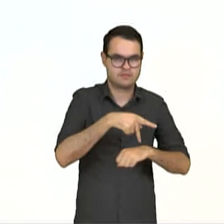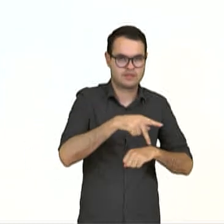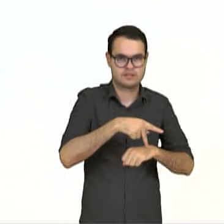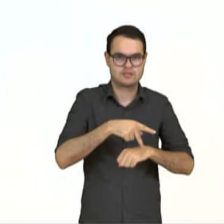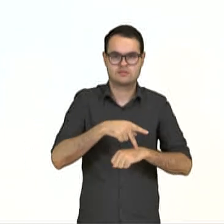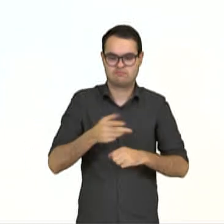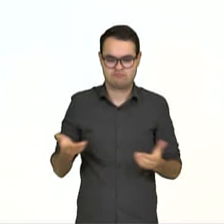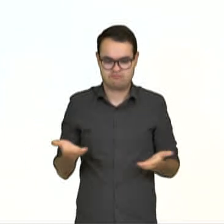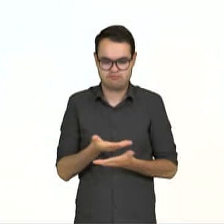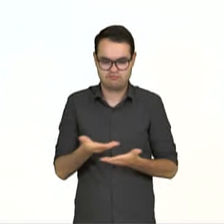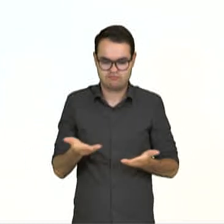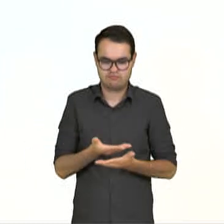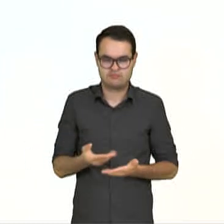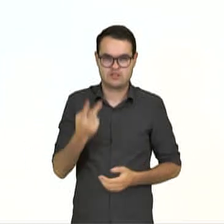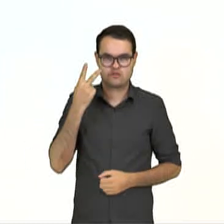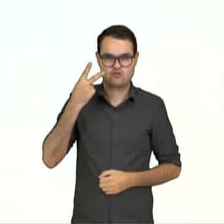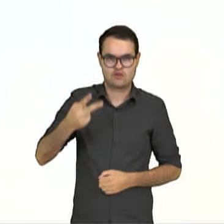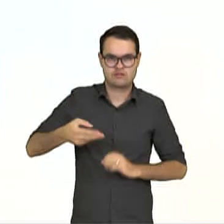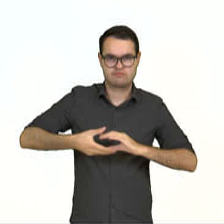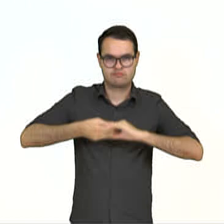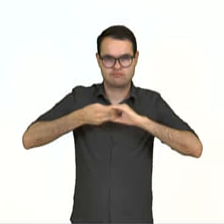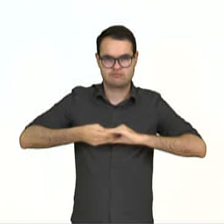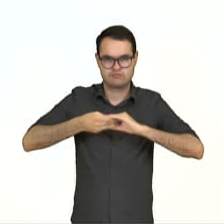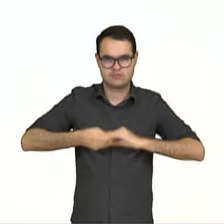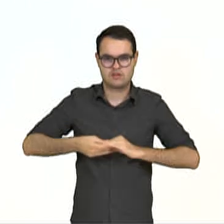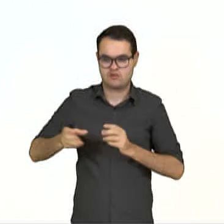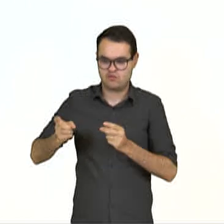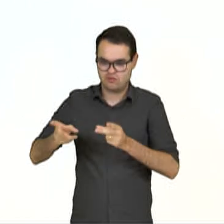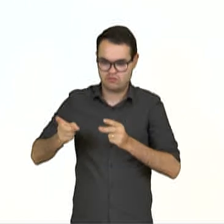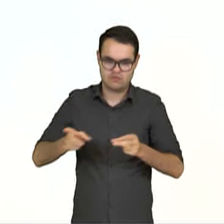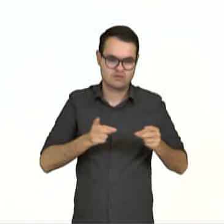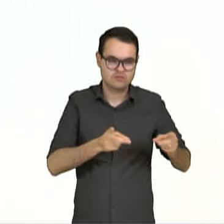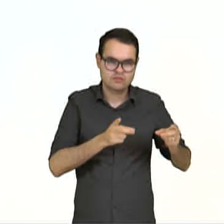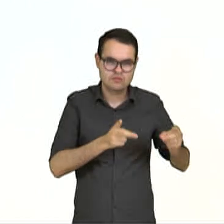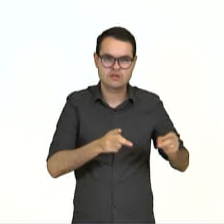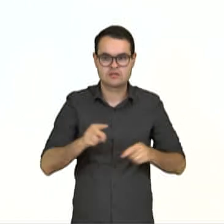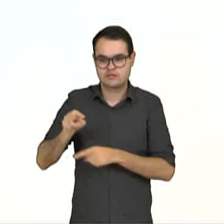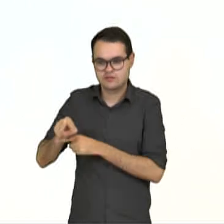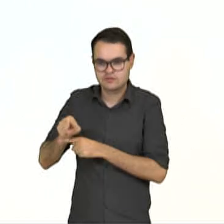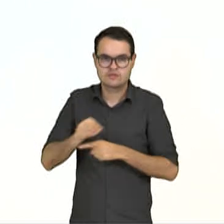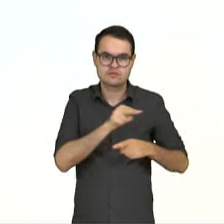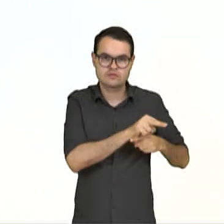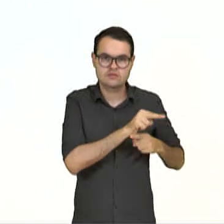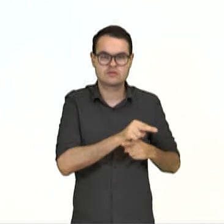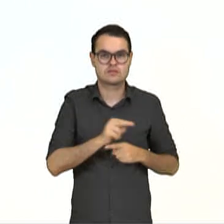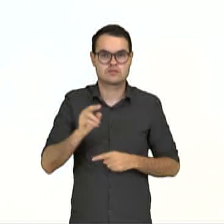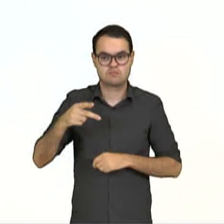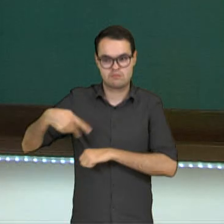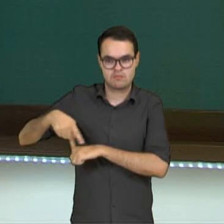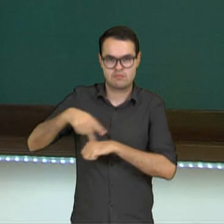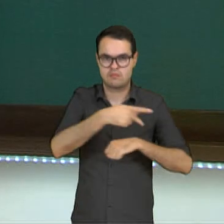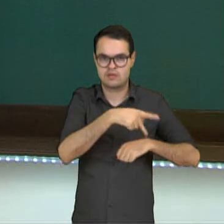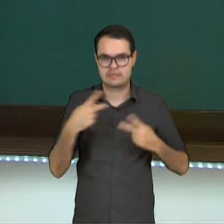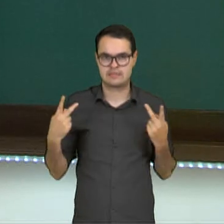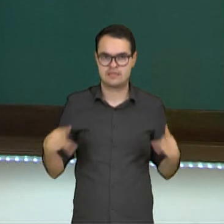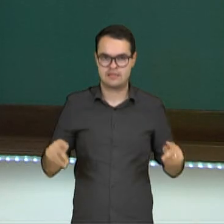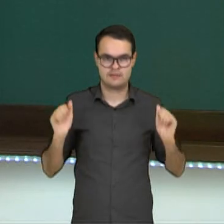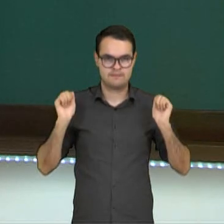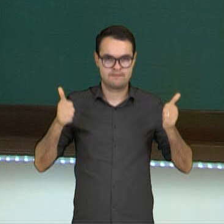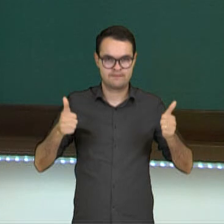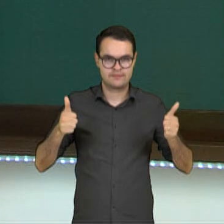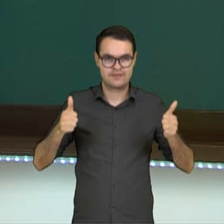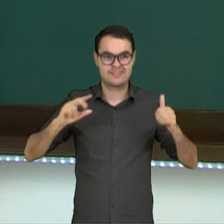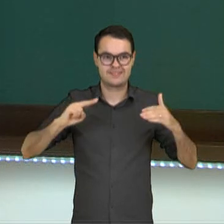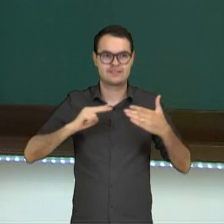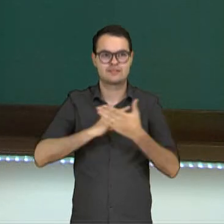se baseiam em 2 acordos, comercial e segurança nacional, que está certa, tá bom? Aliás, que